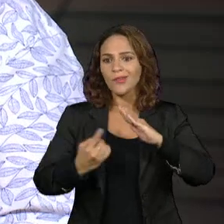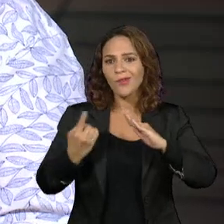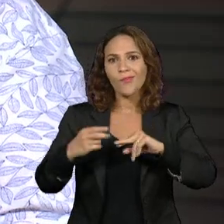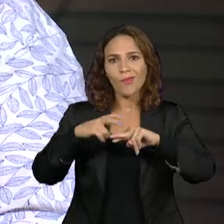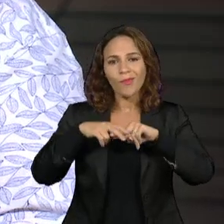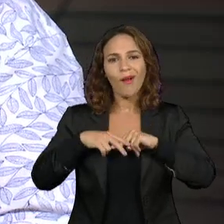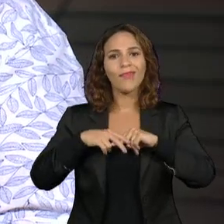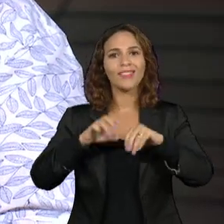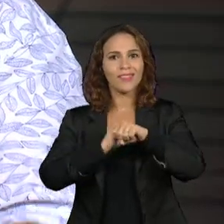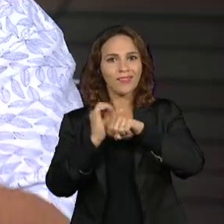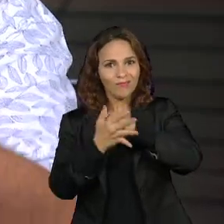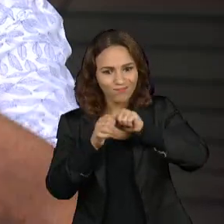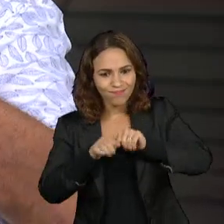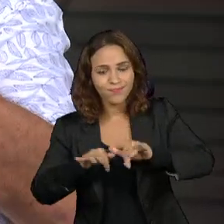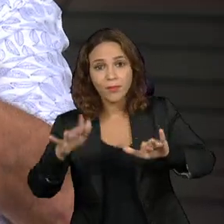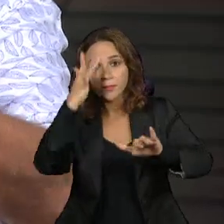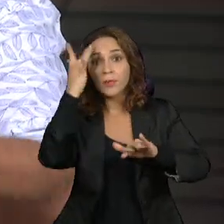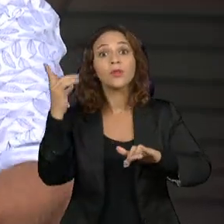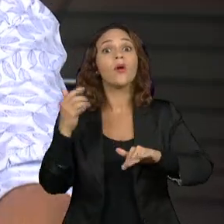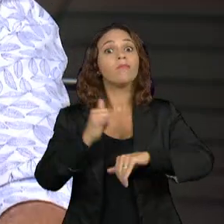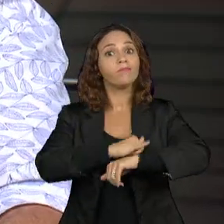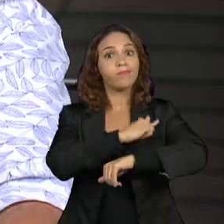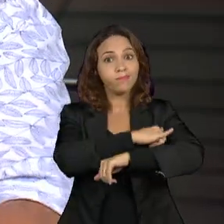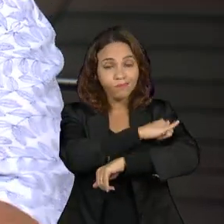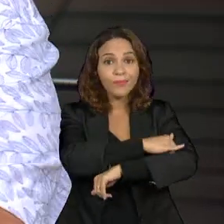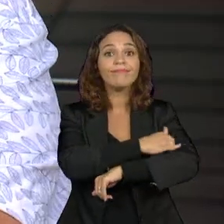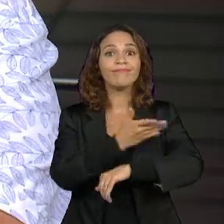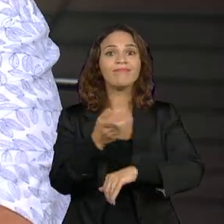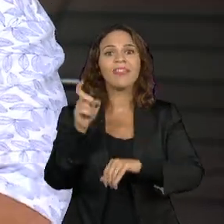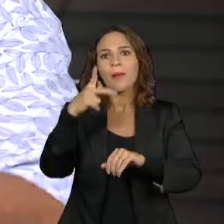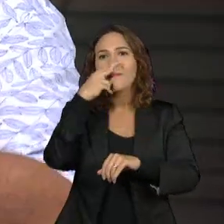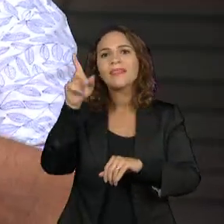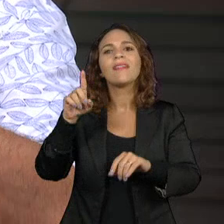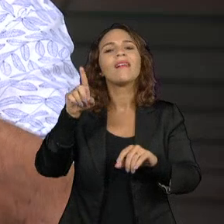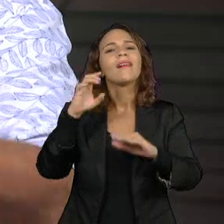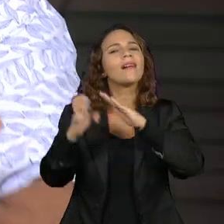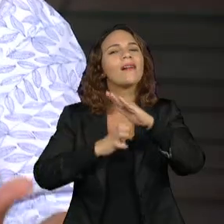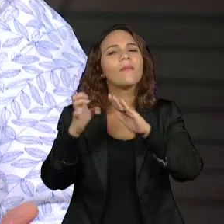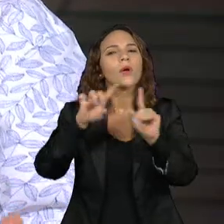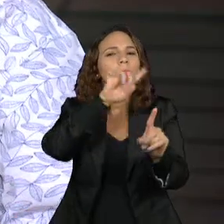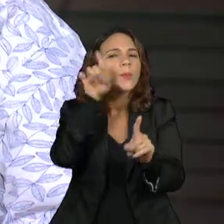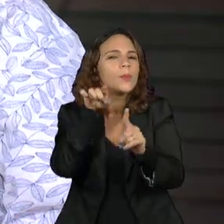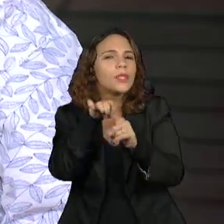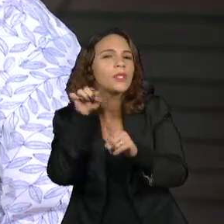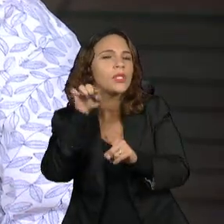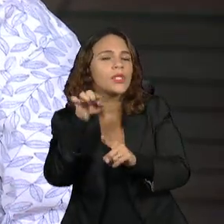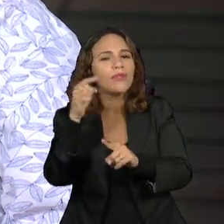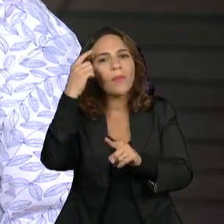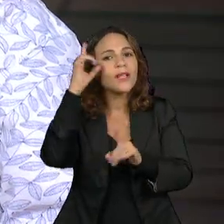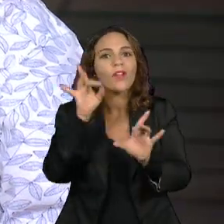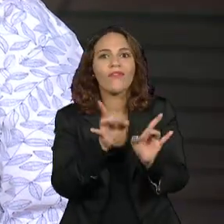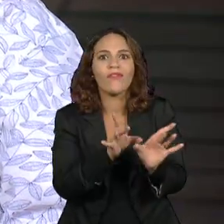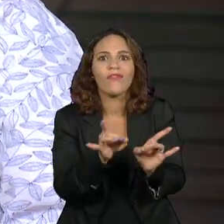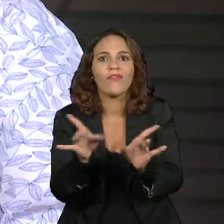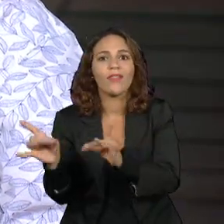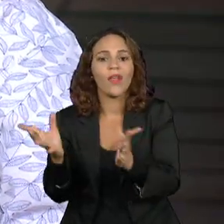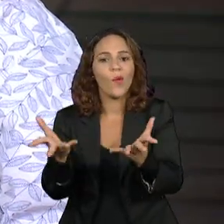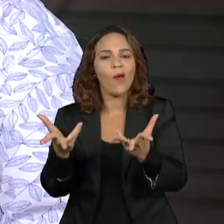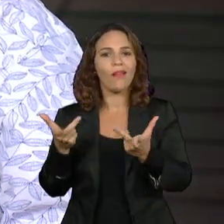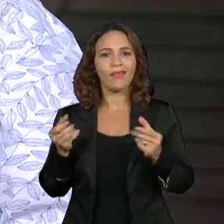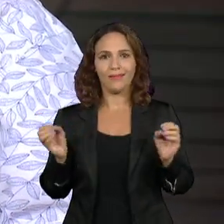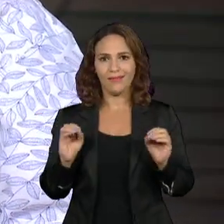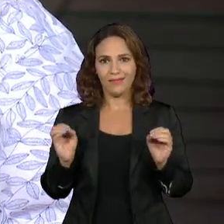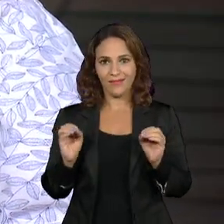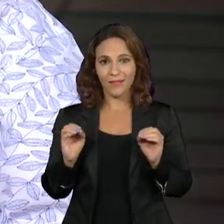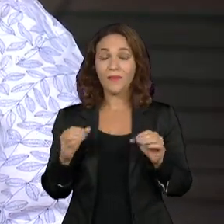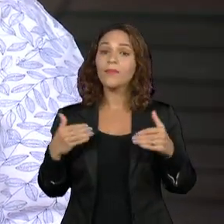romantizar a obesidade. É as empresas que querem vender algo sem pensar em fazer melhor qualidade. Então, o que a gente precisa entender é que